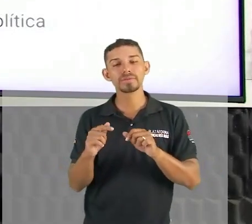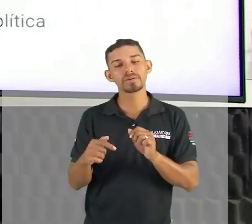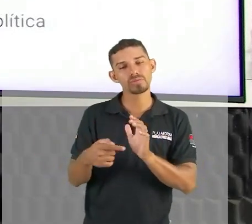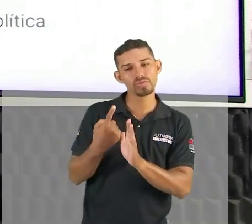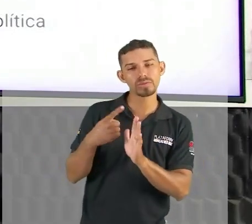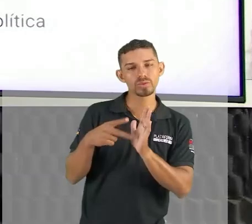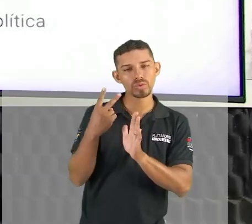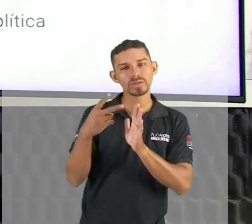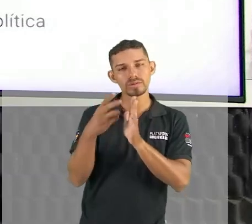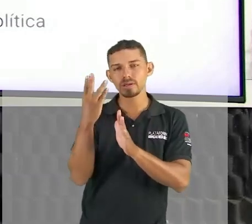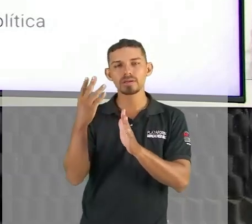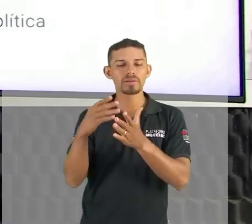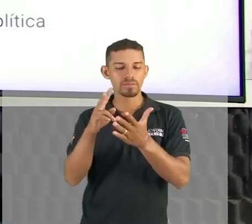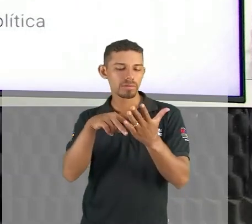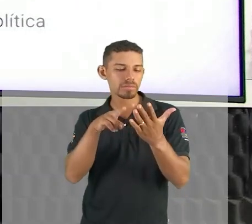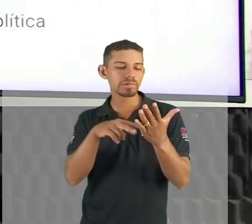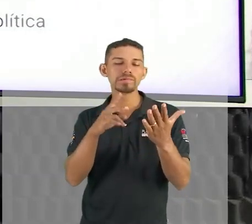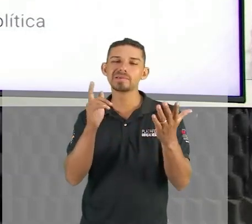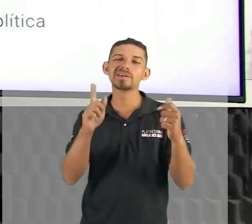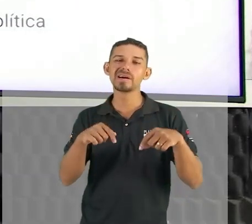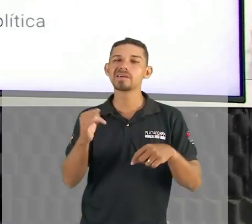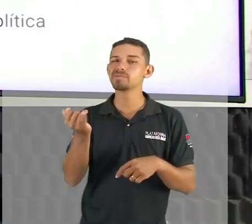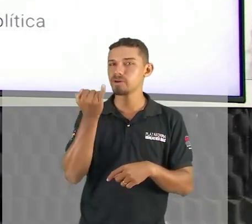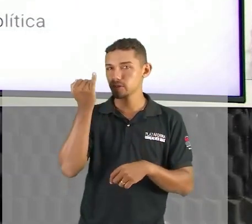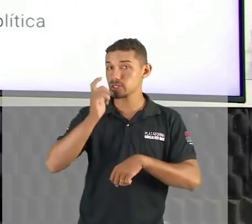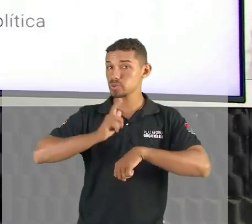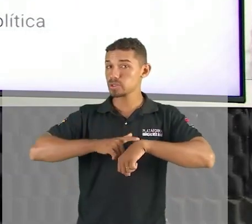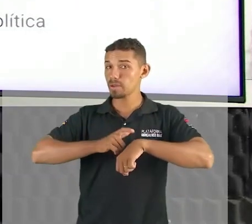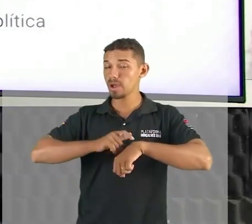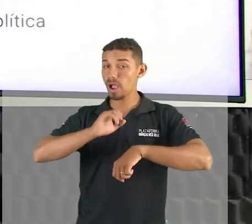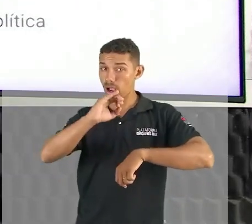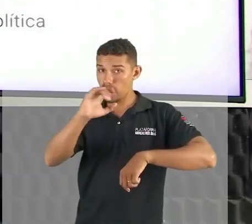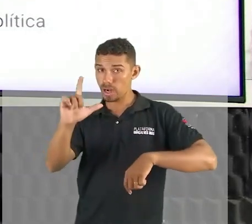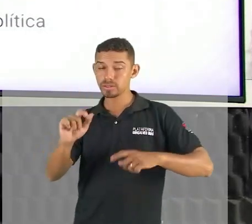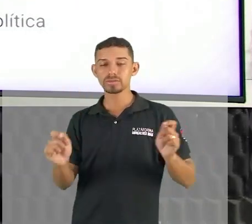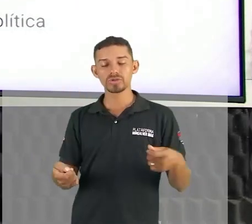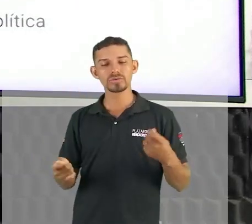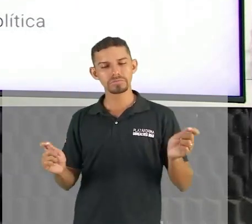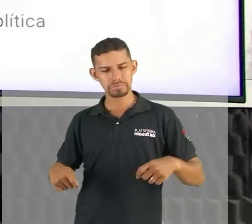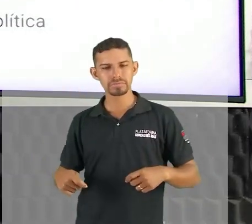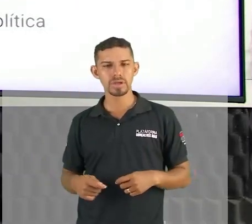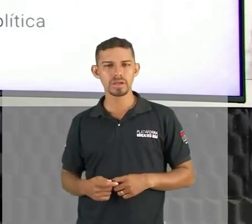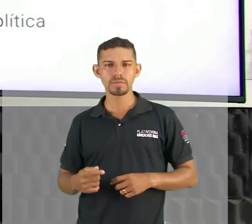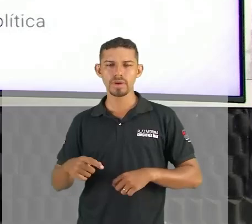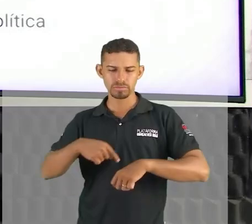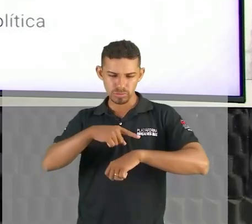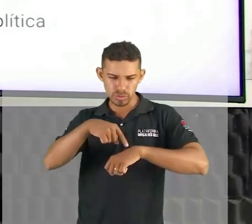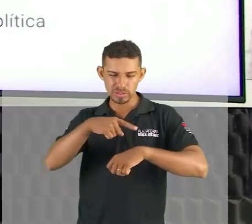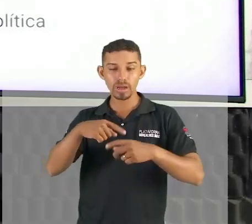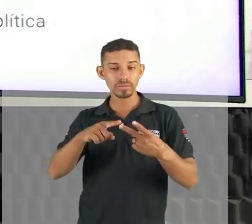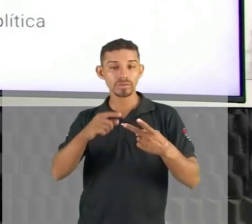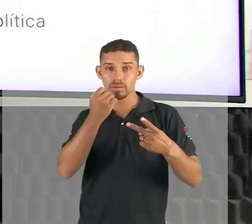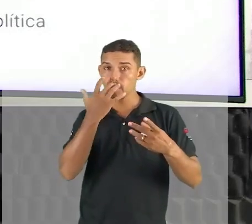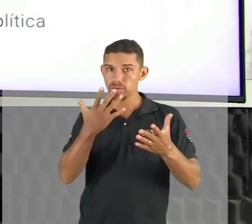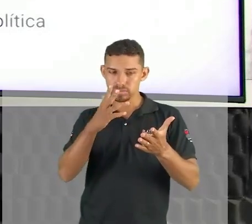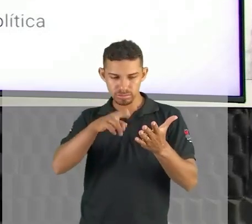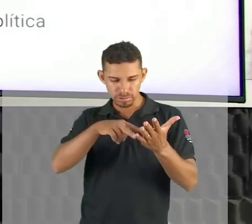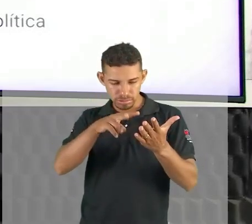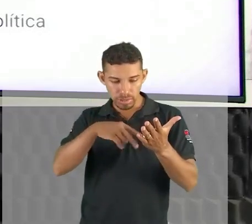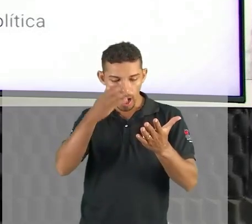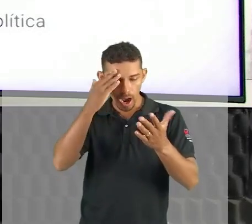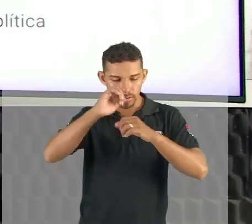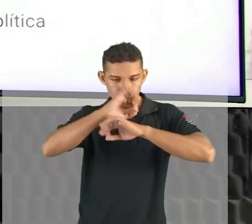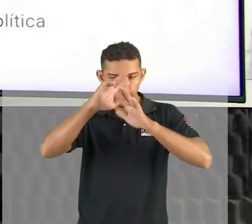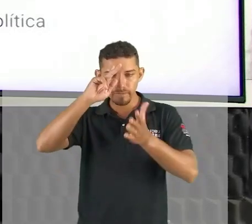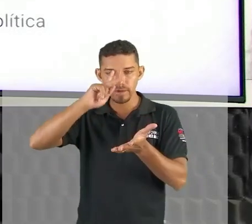uma vez ou duas, se o tempo, claro, né, for favorável para isso, mas é sempre bom fazer uma leitura que você possa compreender o que ela,